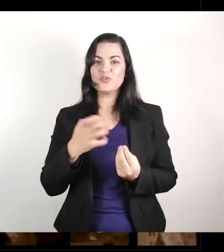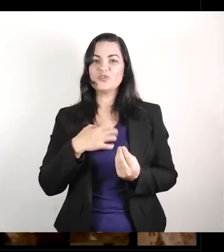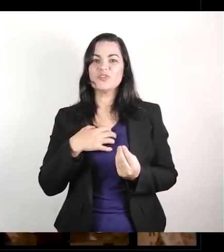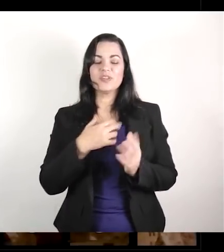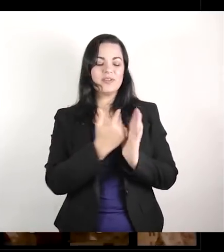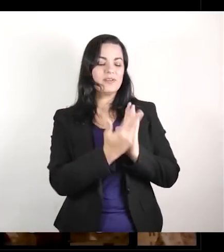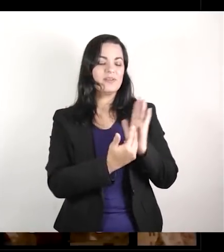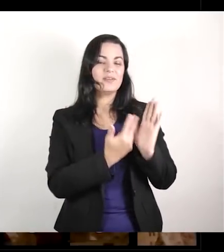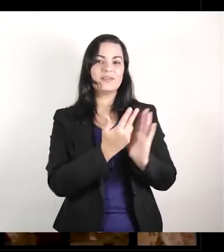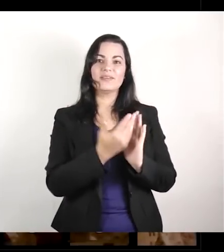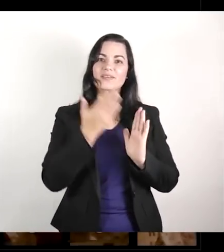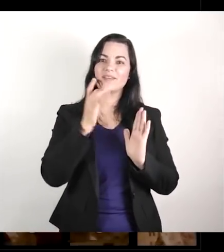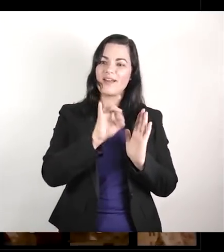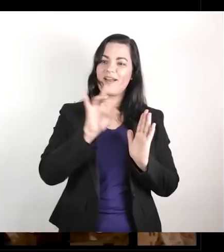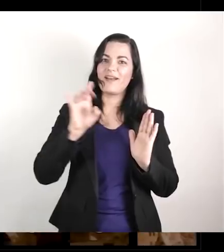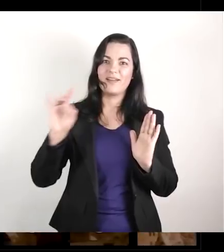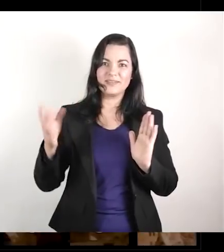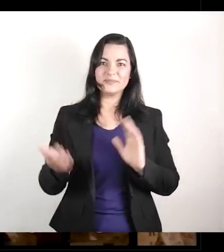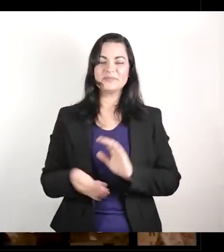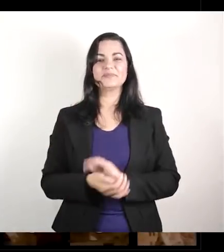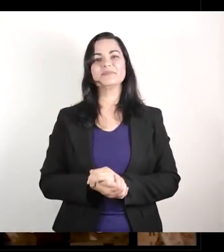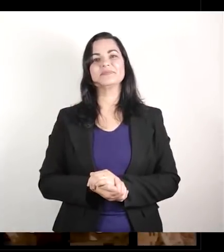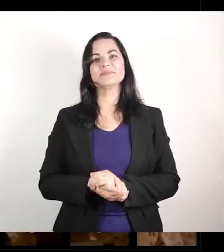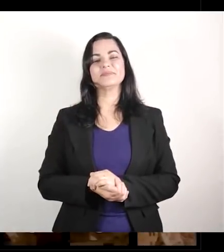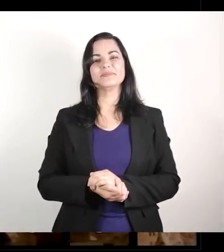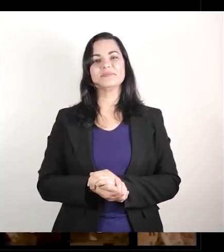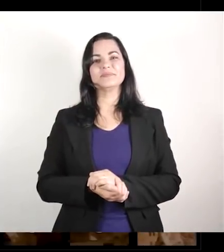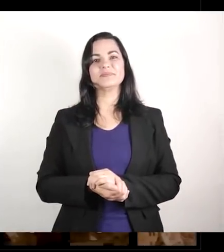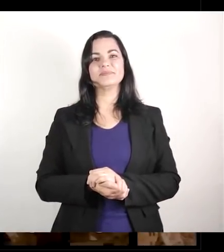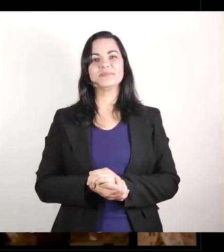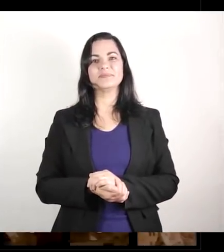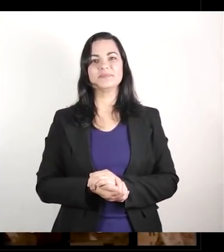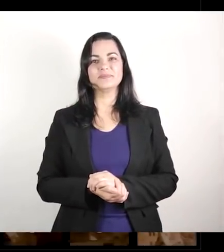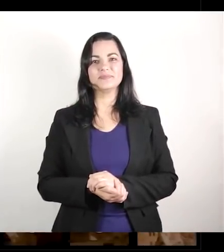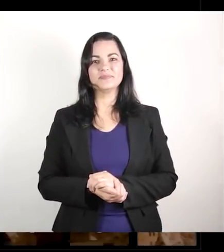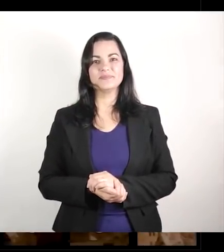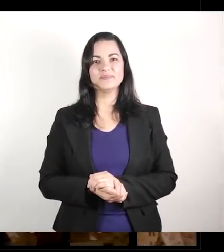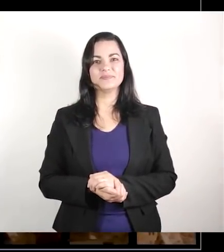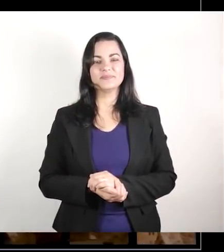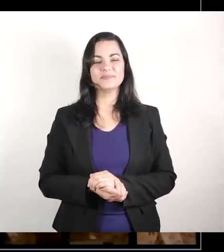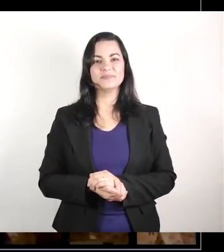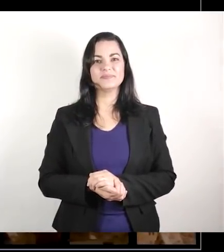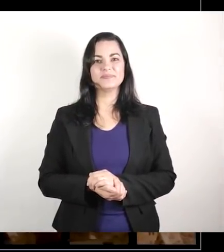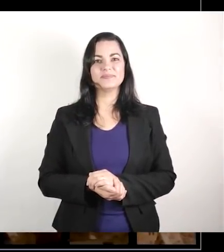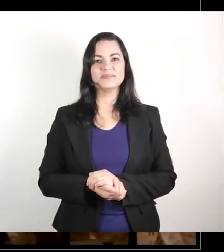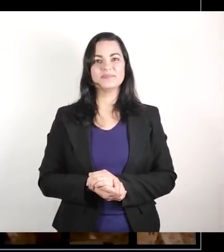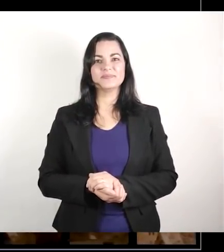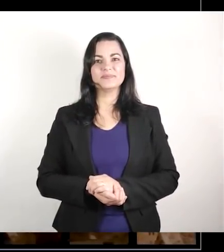esses registros presentes na caverna. Vamos lá?